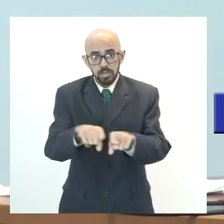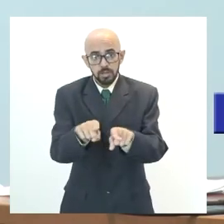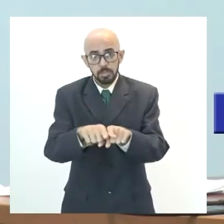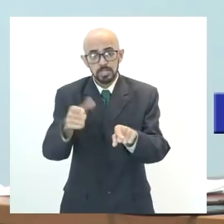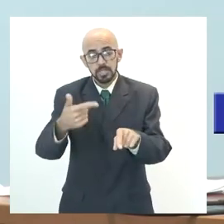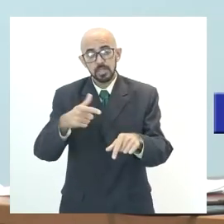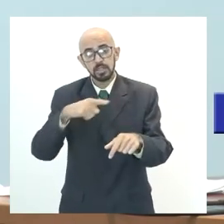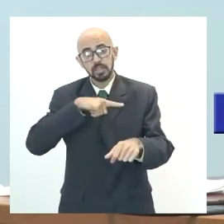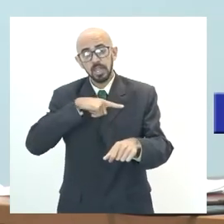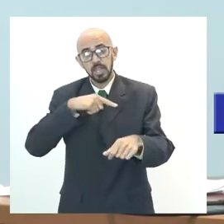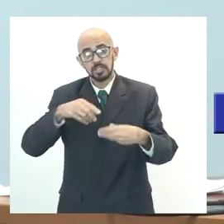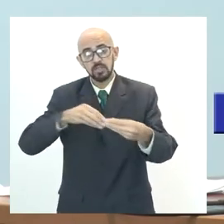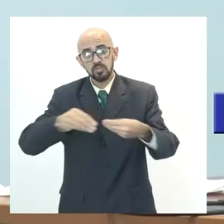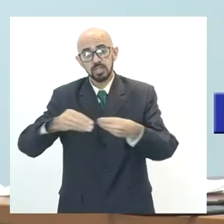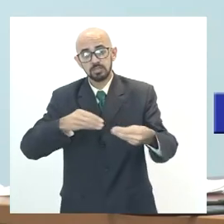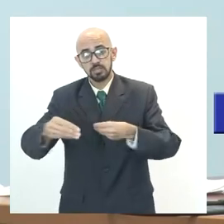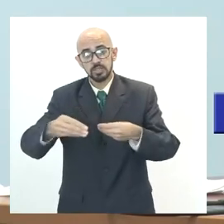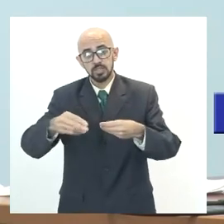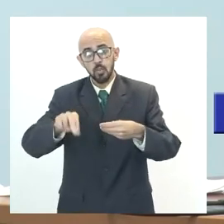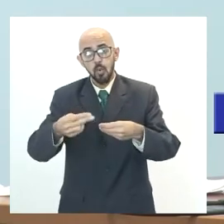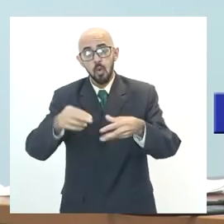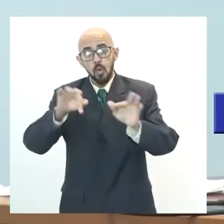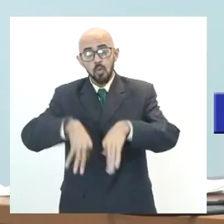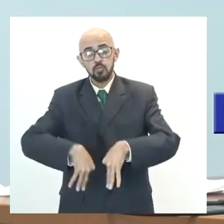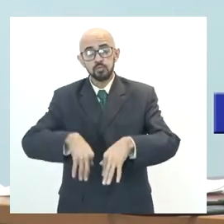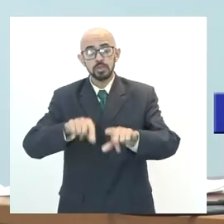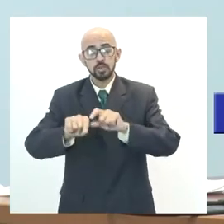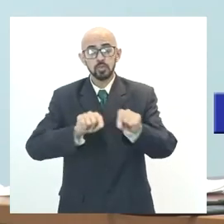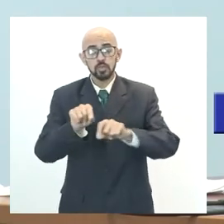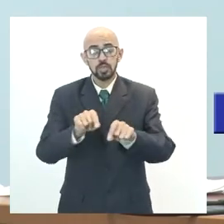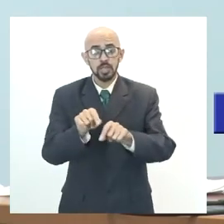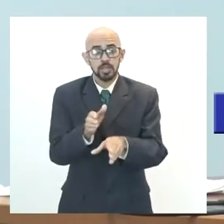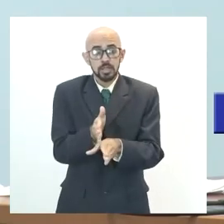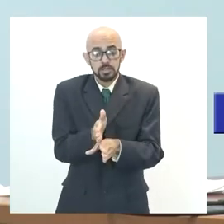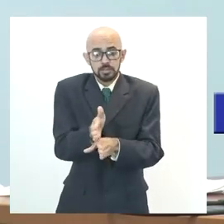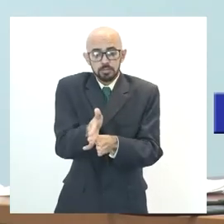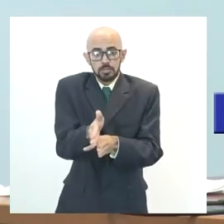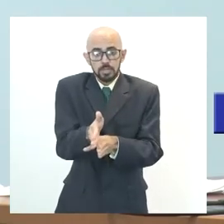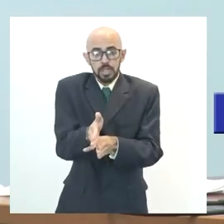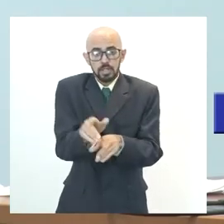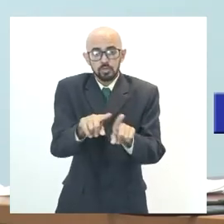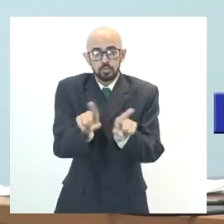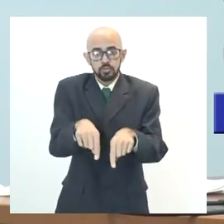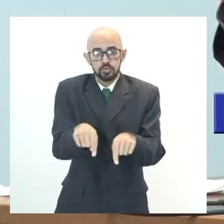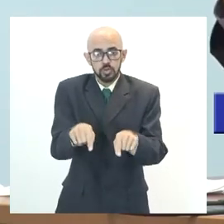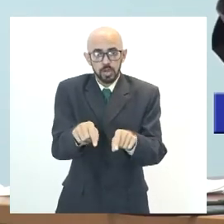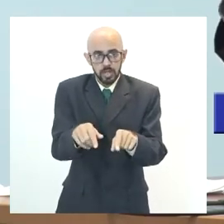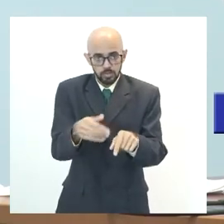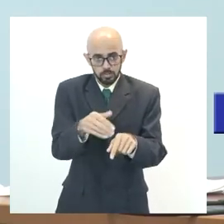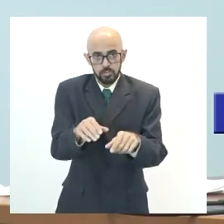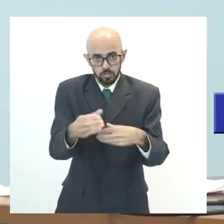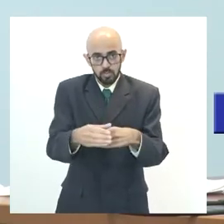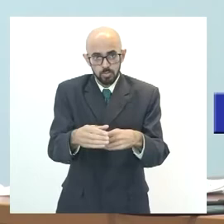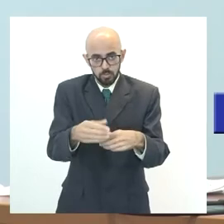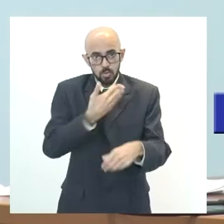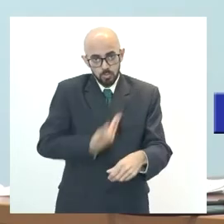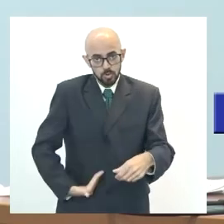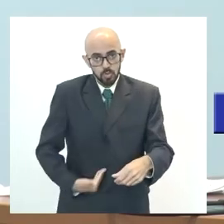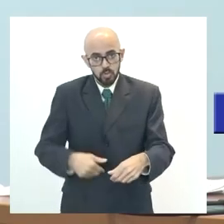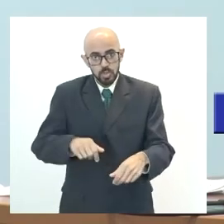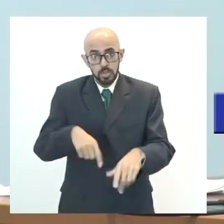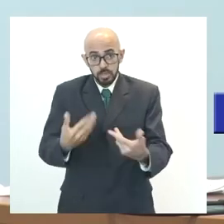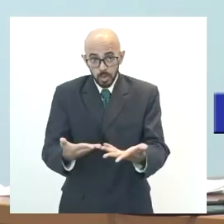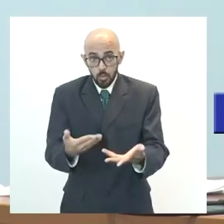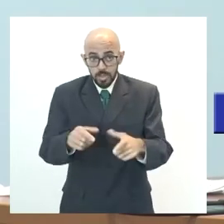flexibilização ou fim simplesmente da estabilidade do Servidor Público essas duas situações somadas